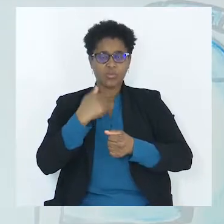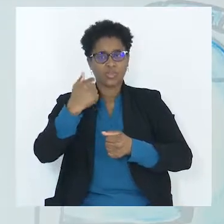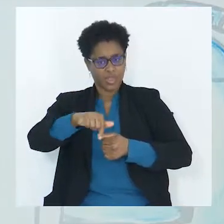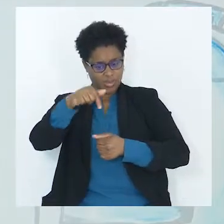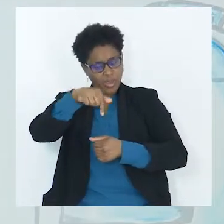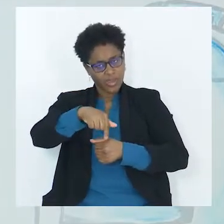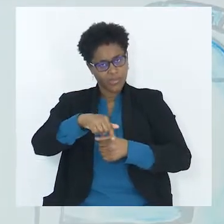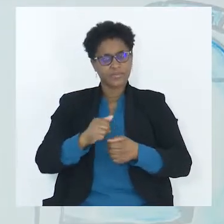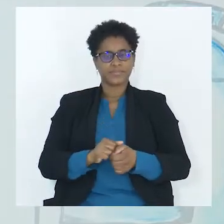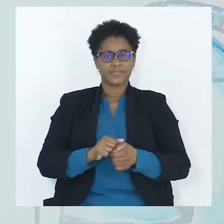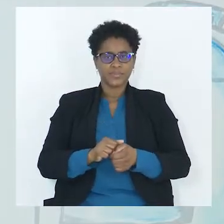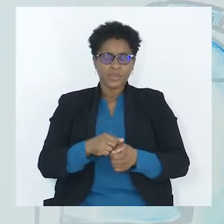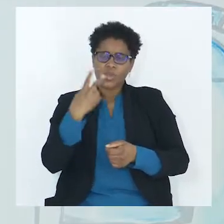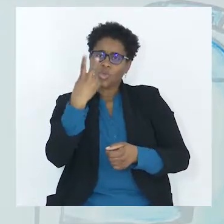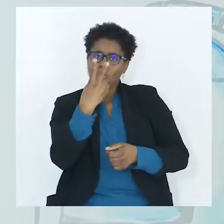trouxe-lhe